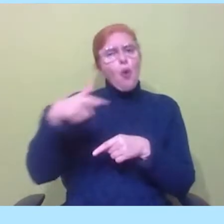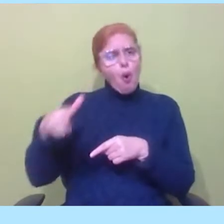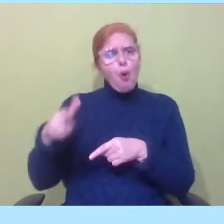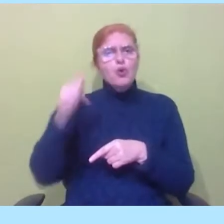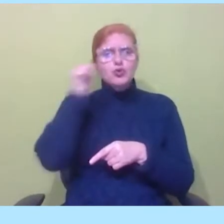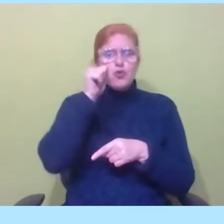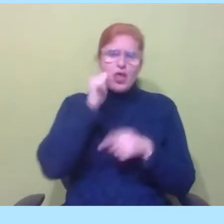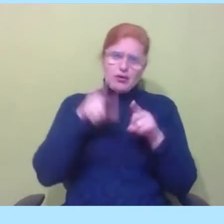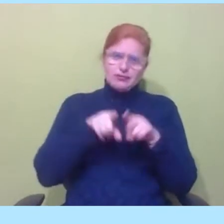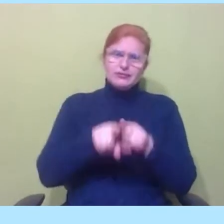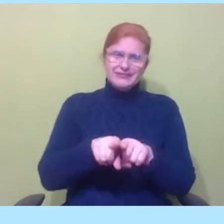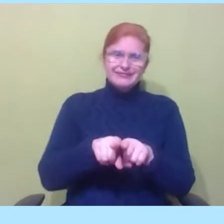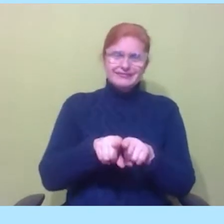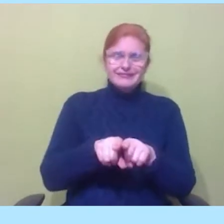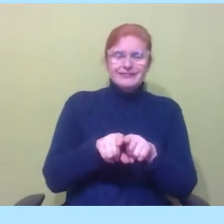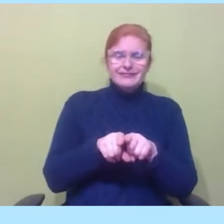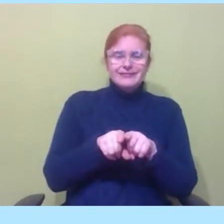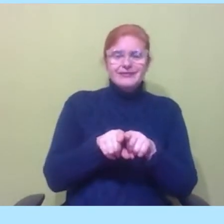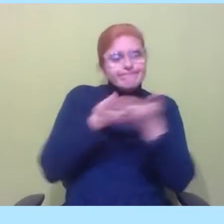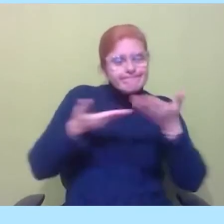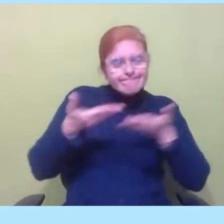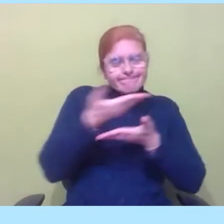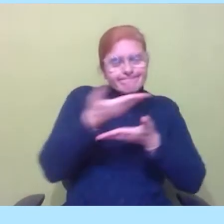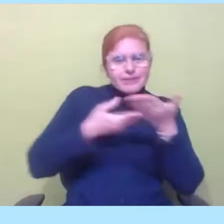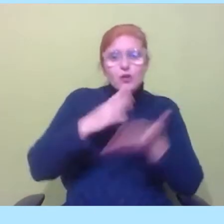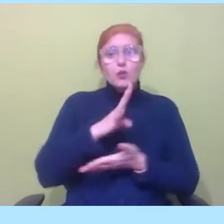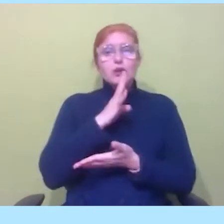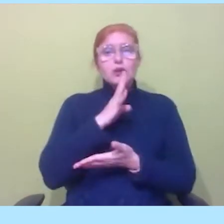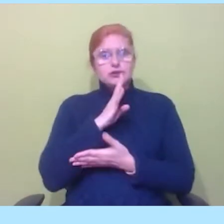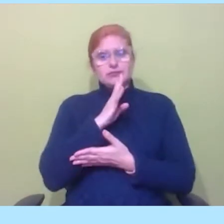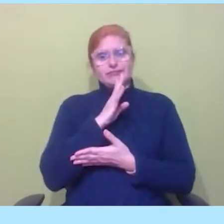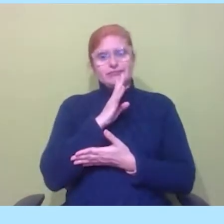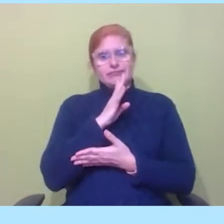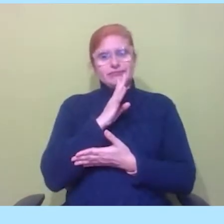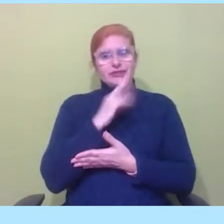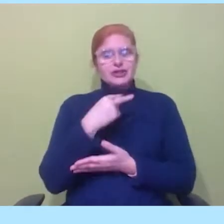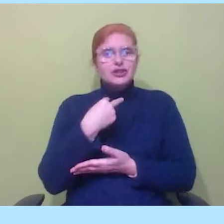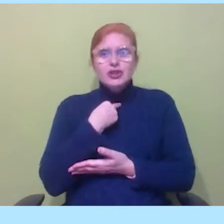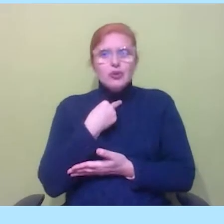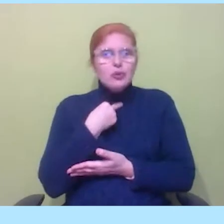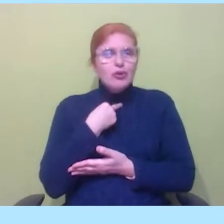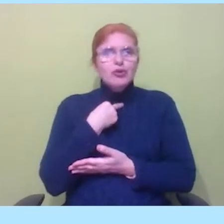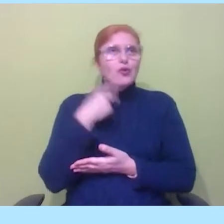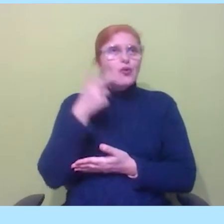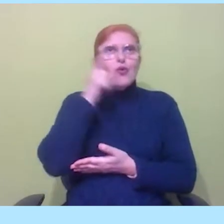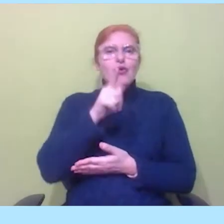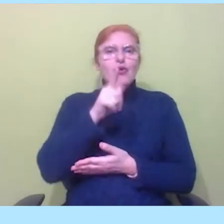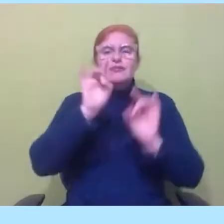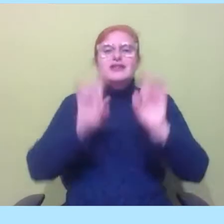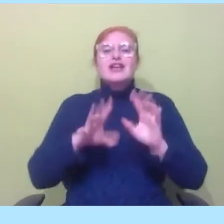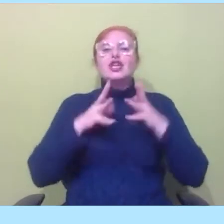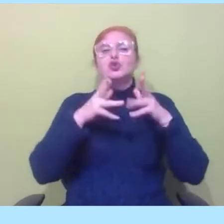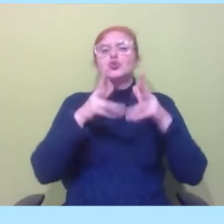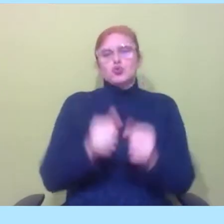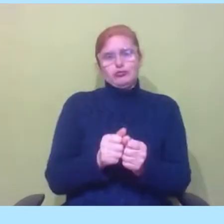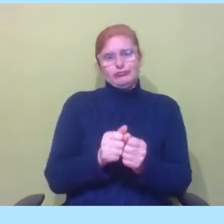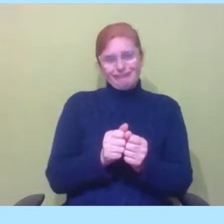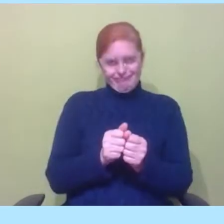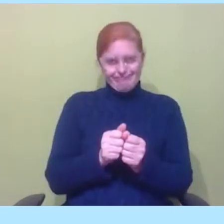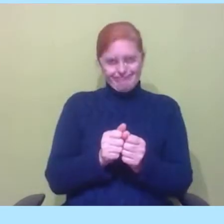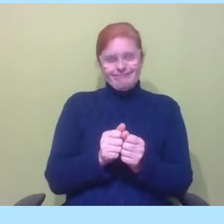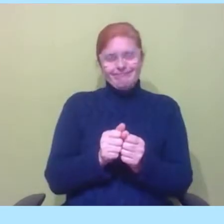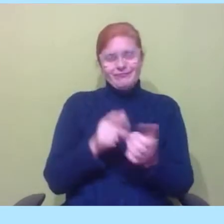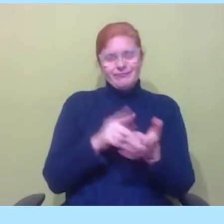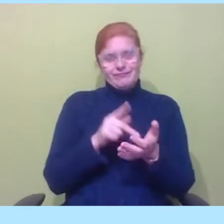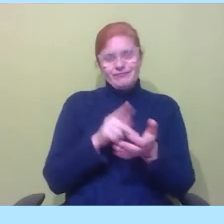conhecimento, porque não dá para se especializar em tudo, não dá para cair nessa cultura nem do especialista, né, essa